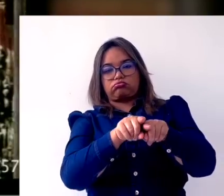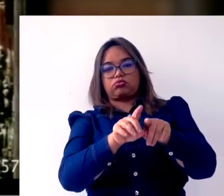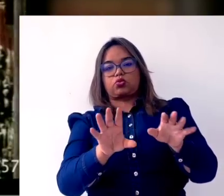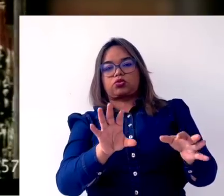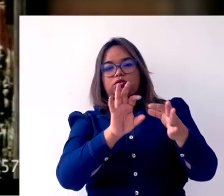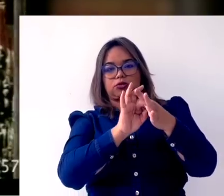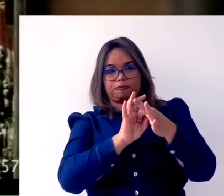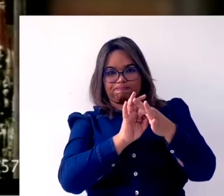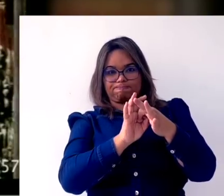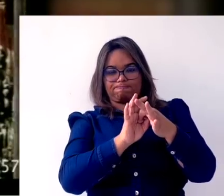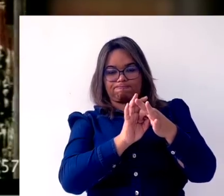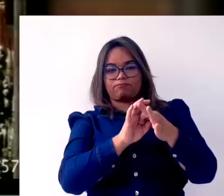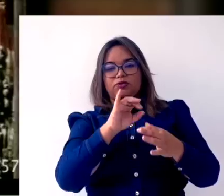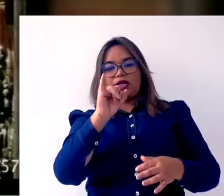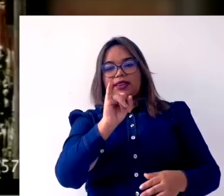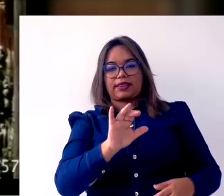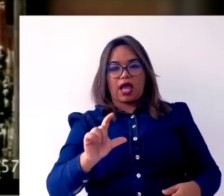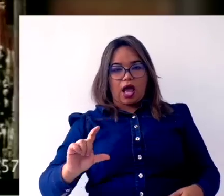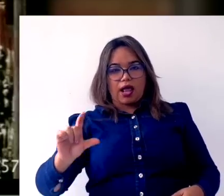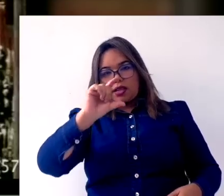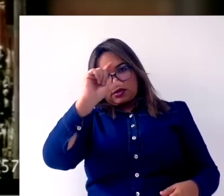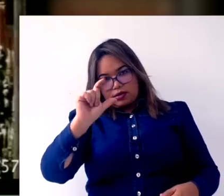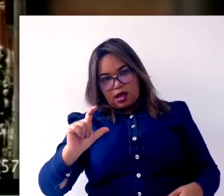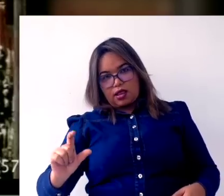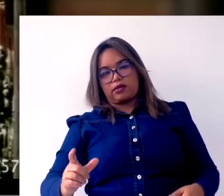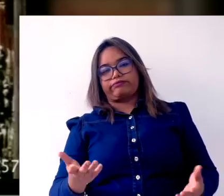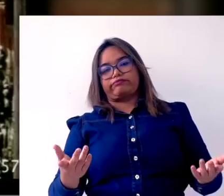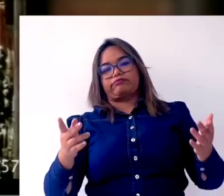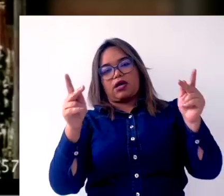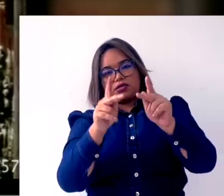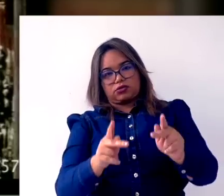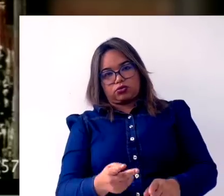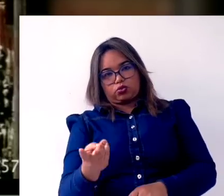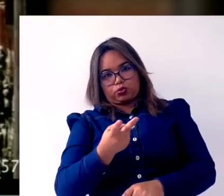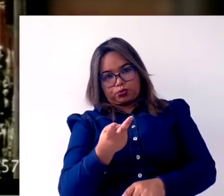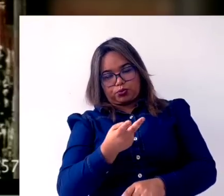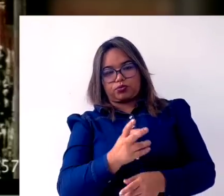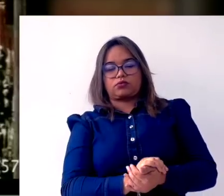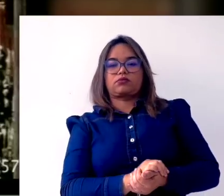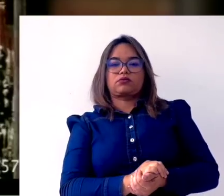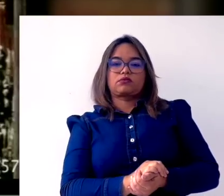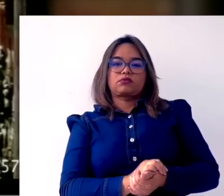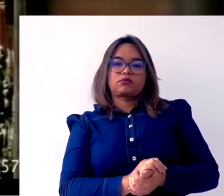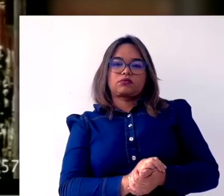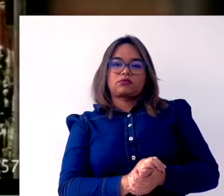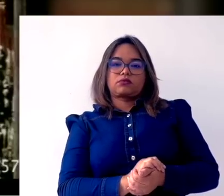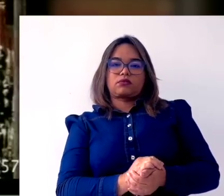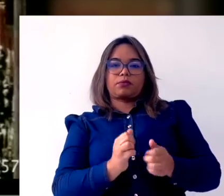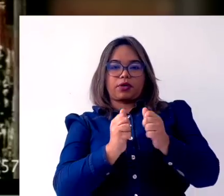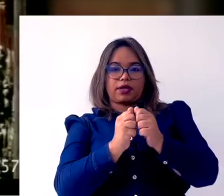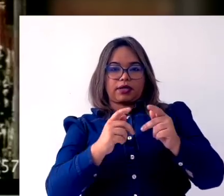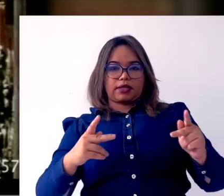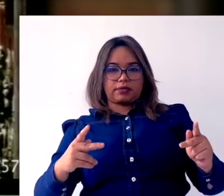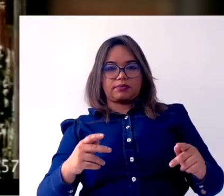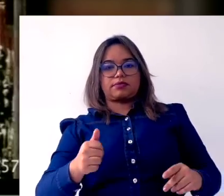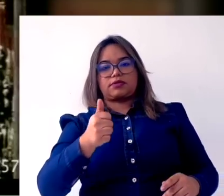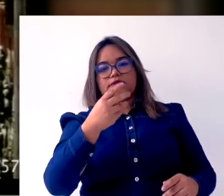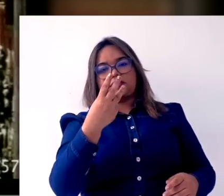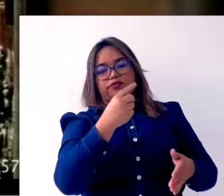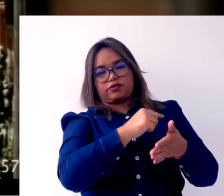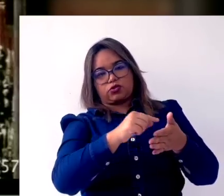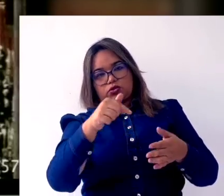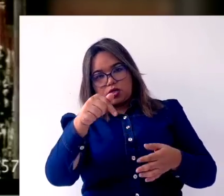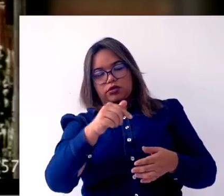curada entre os dois. Apocalipse 13:7. E poder lhe foi dado sobre todas